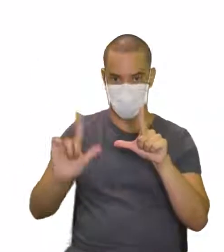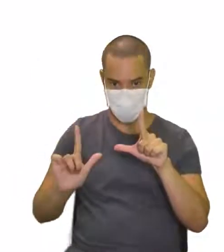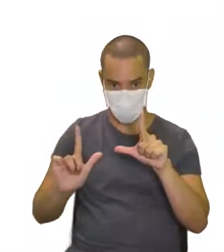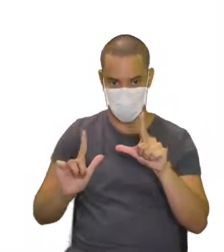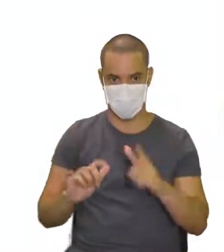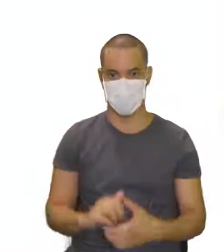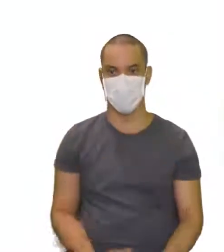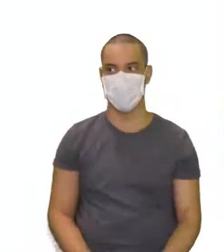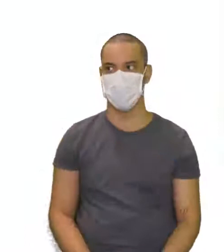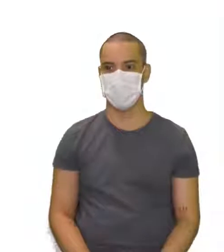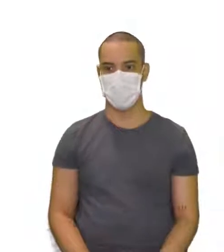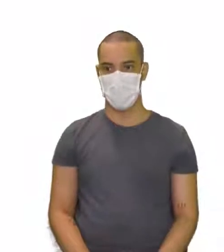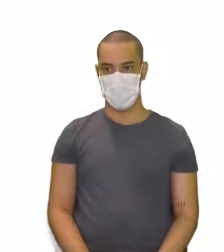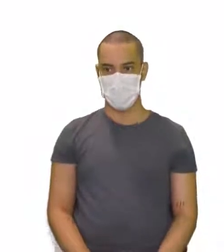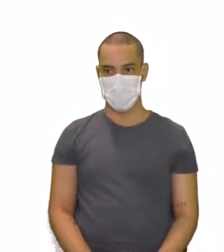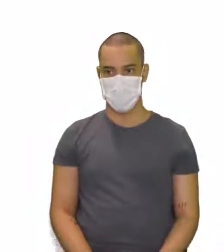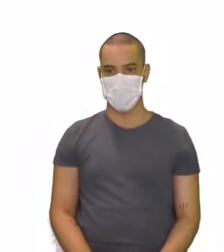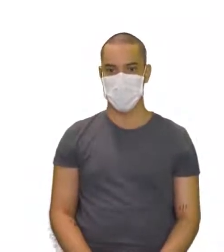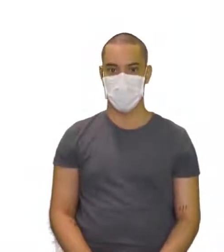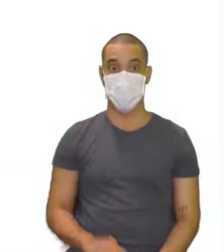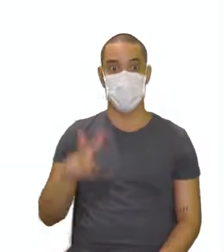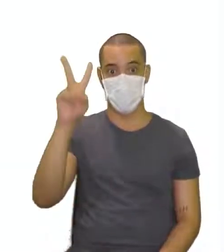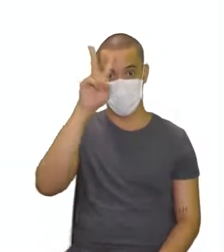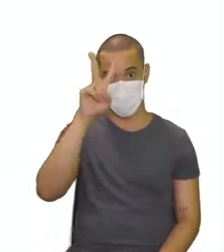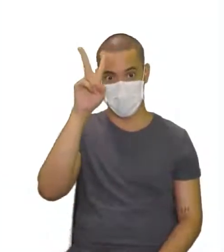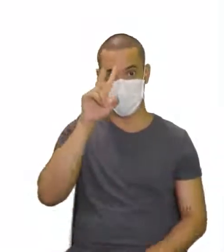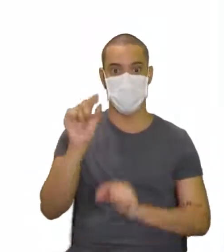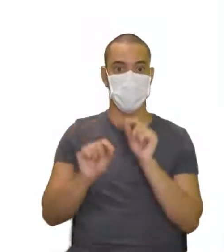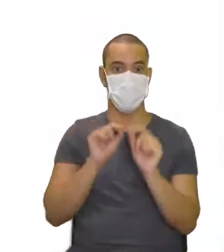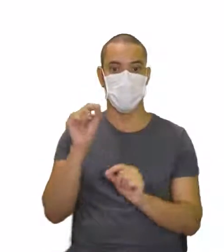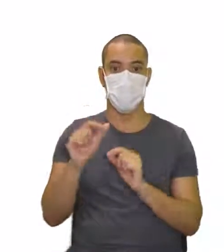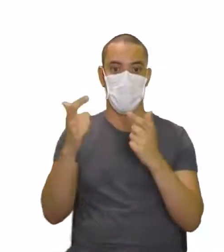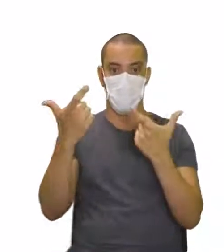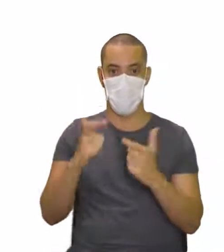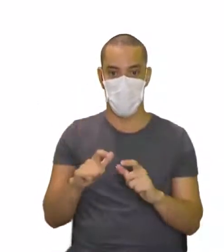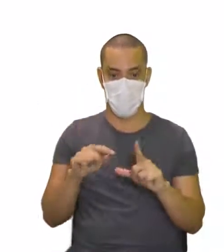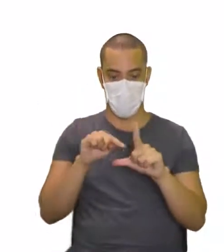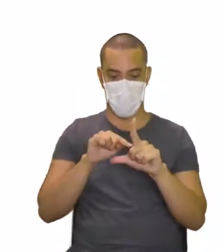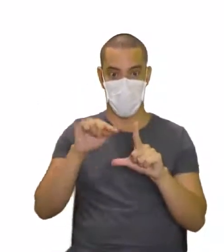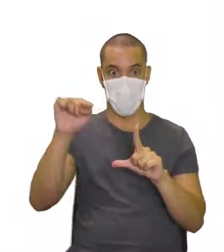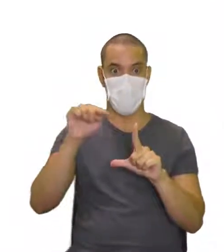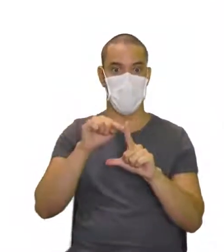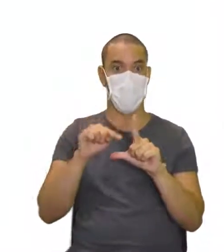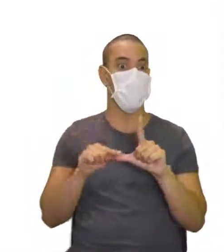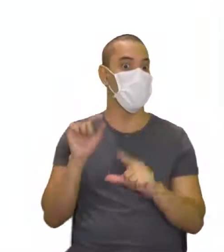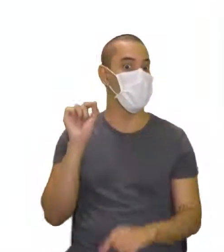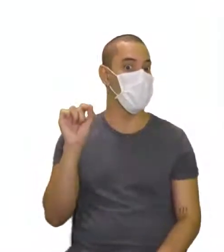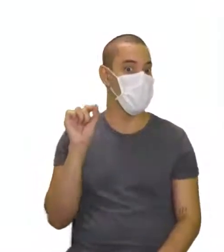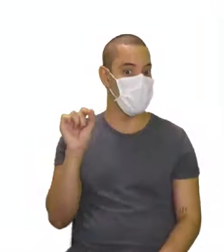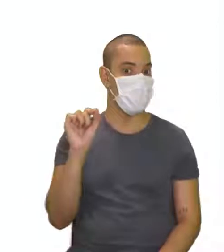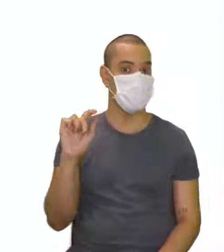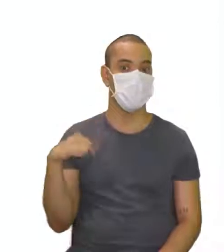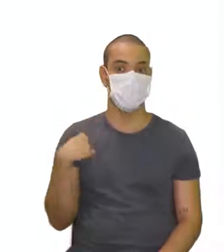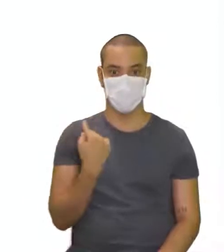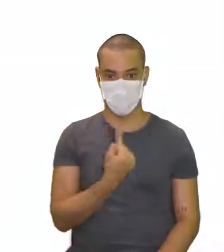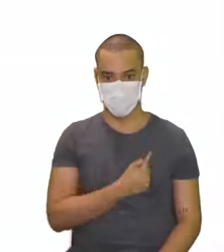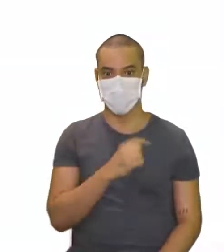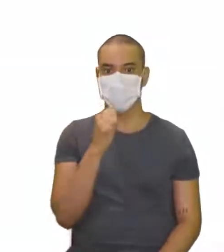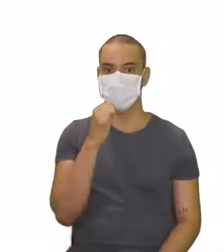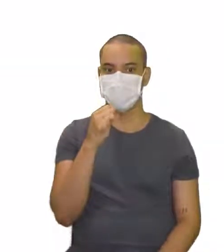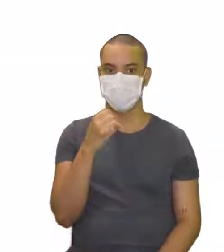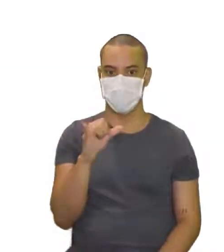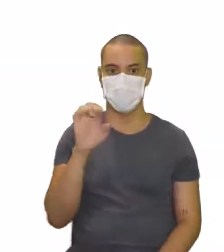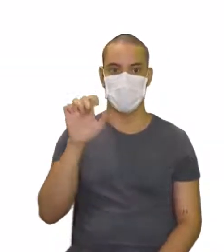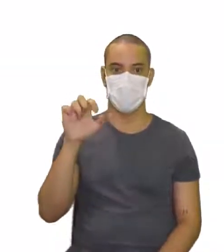quê? Pela azul. Lembrando, pessoal, que de onde a reta sai vai ser o quê? A nossa